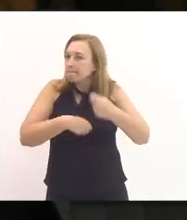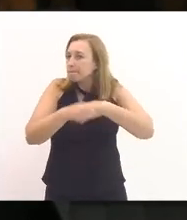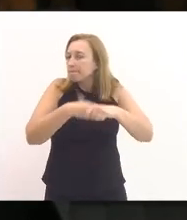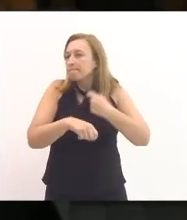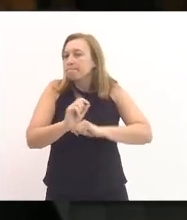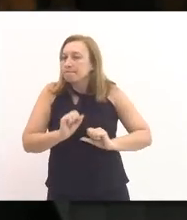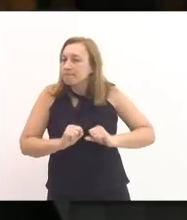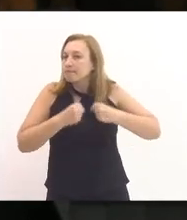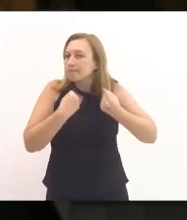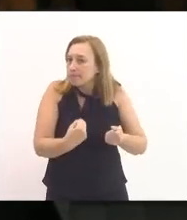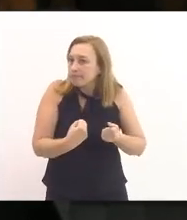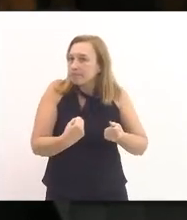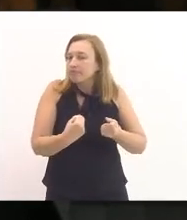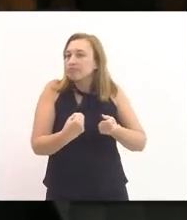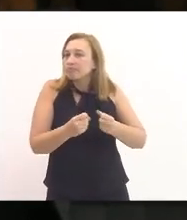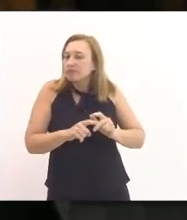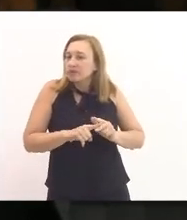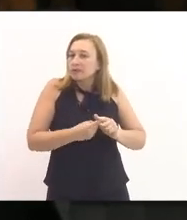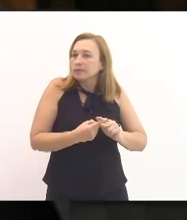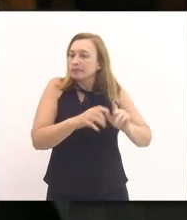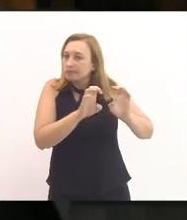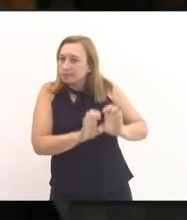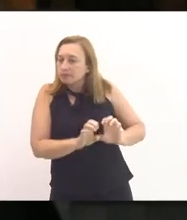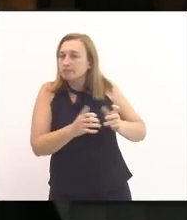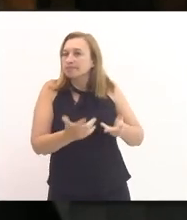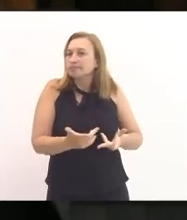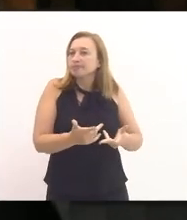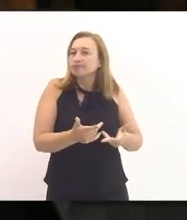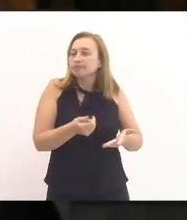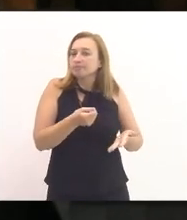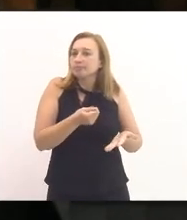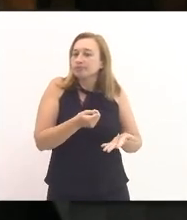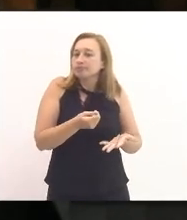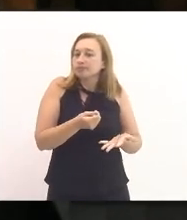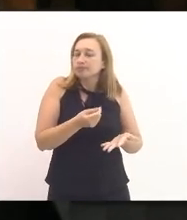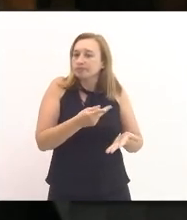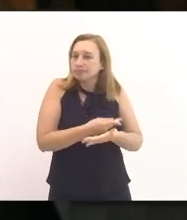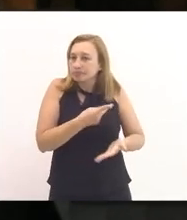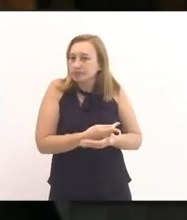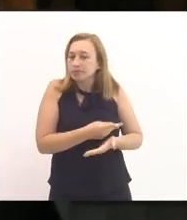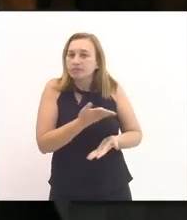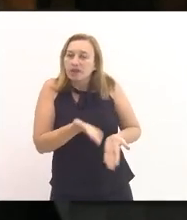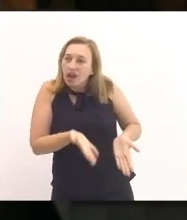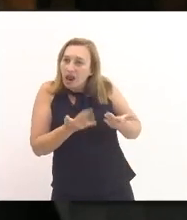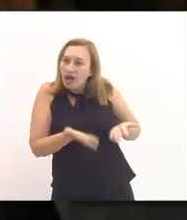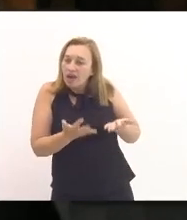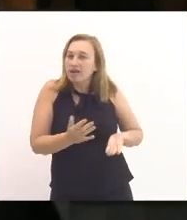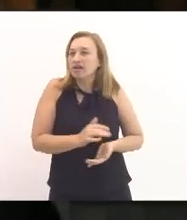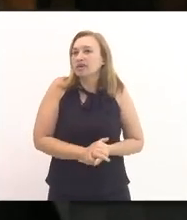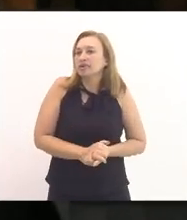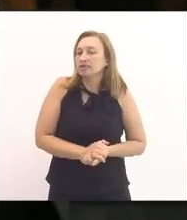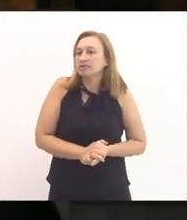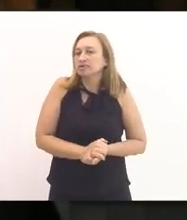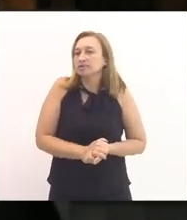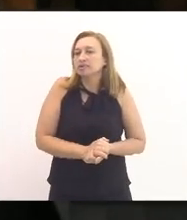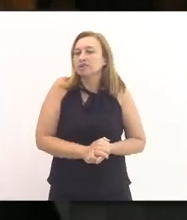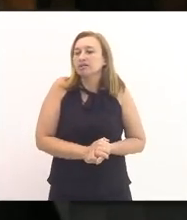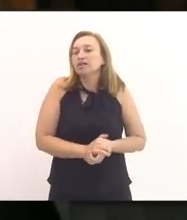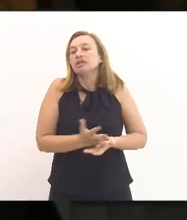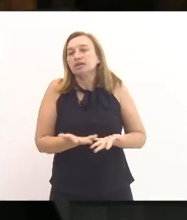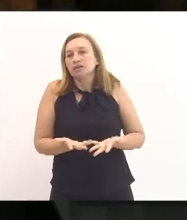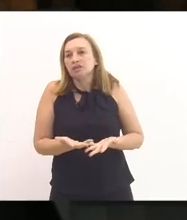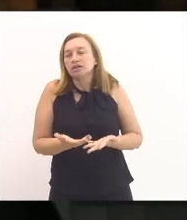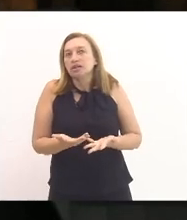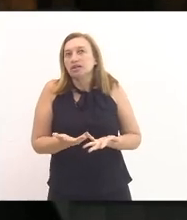Ele defende por exemplo termos de ajustamento de Conduta para punições leves defende suspensão condicional do processo administrativo